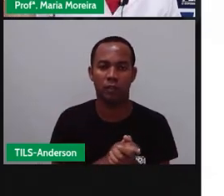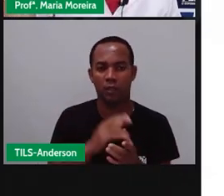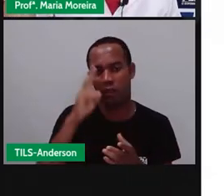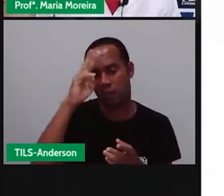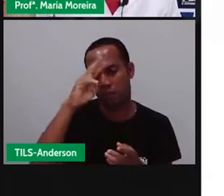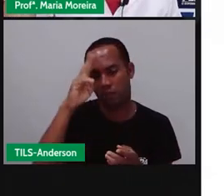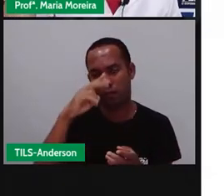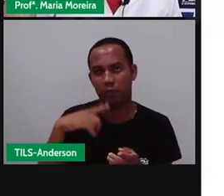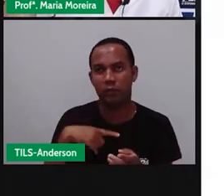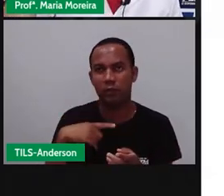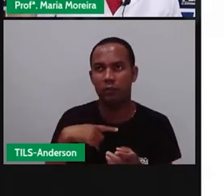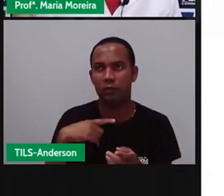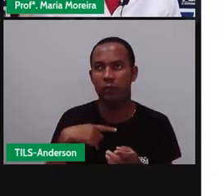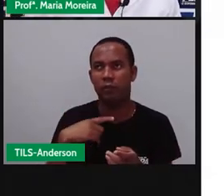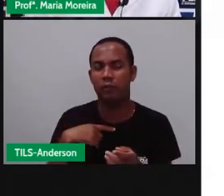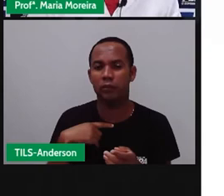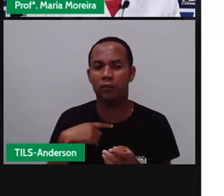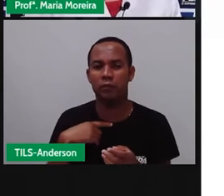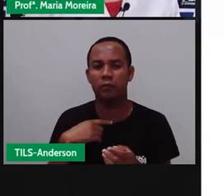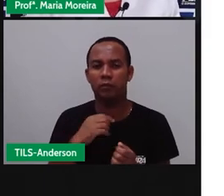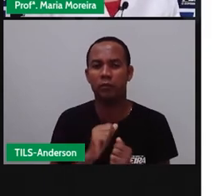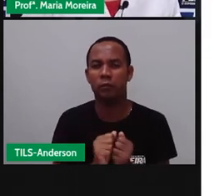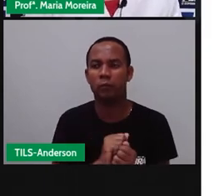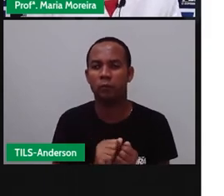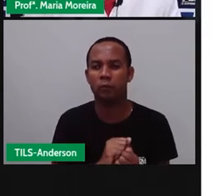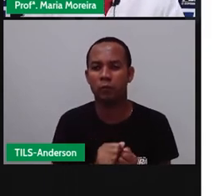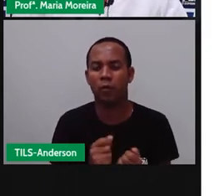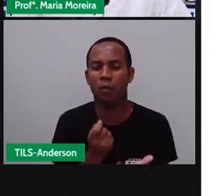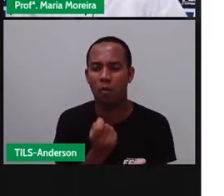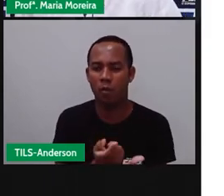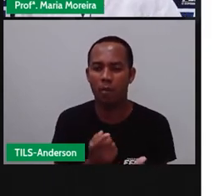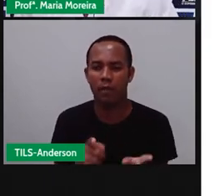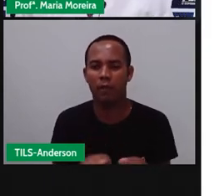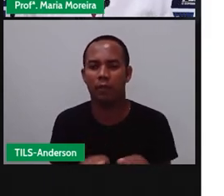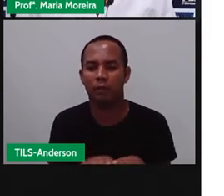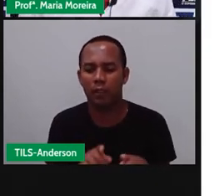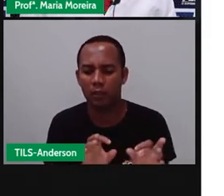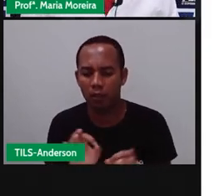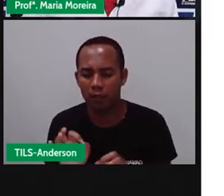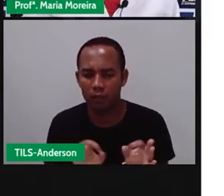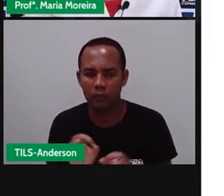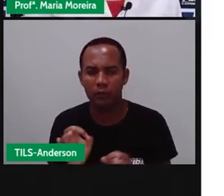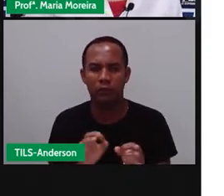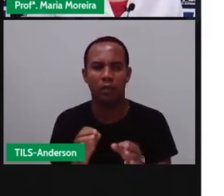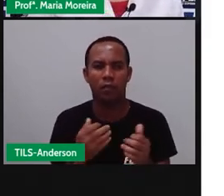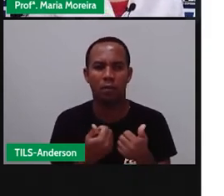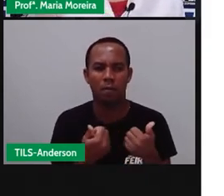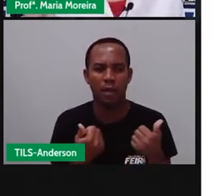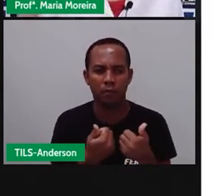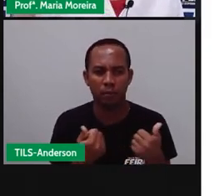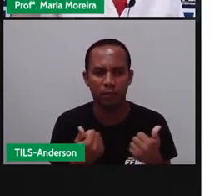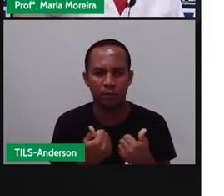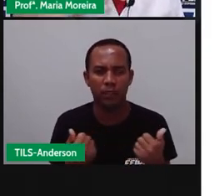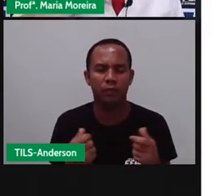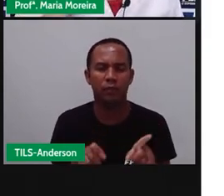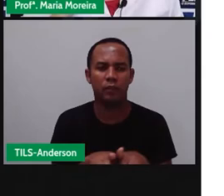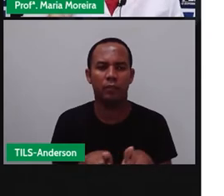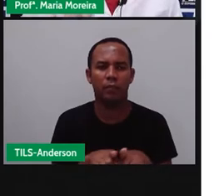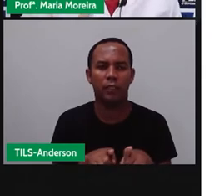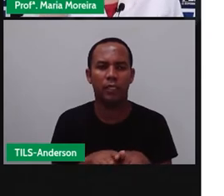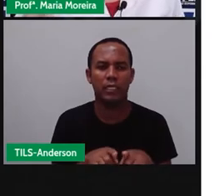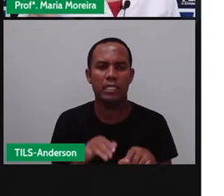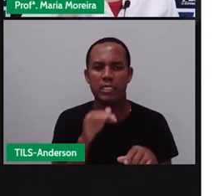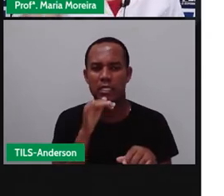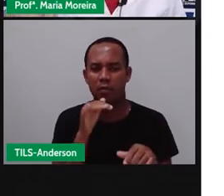Tem um sabão? Ah, não tenho, tenho que comprar também. Aí acabo arrumando próximo uma coisa da outra, porque quando eu entrar no